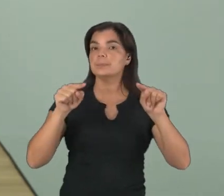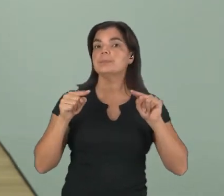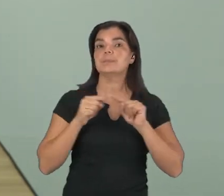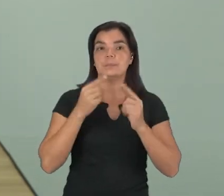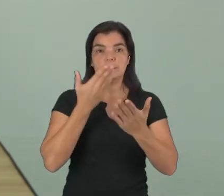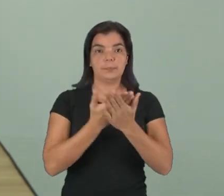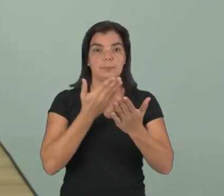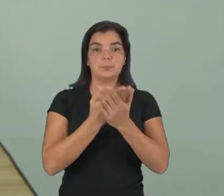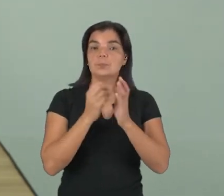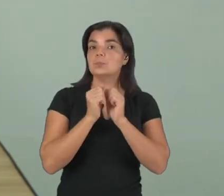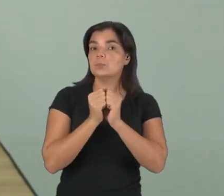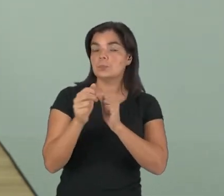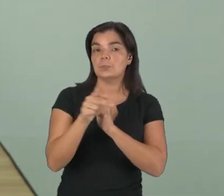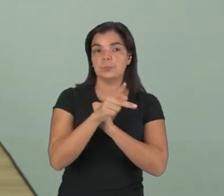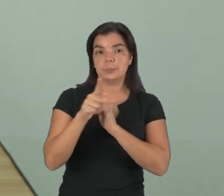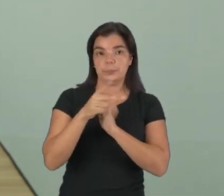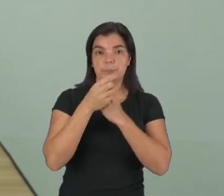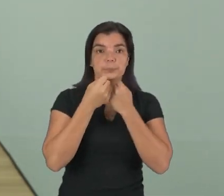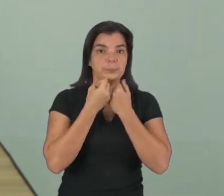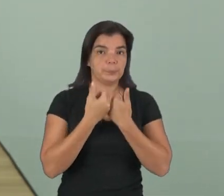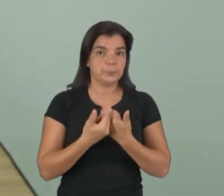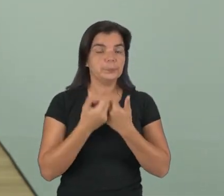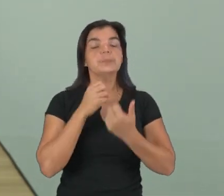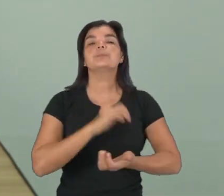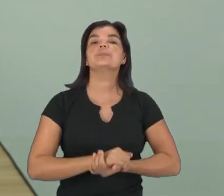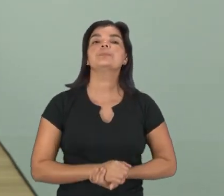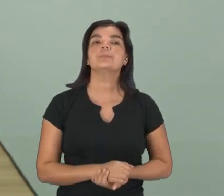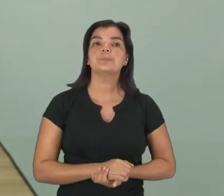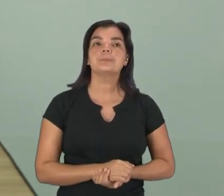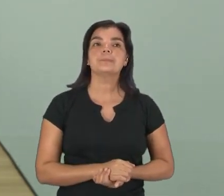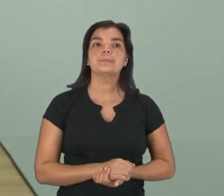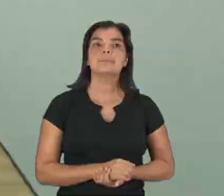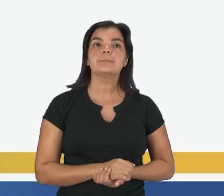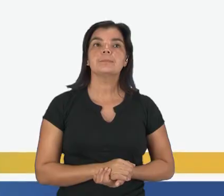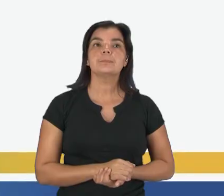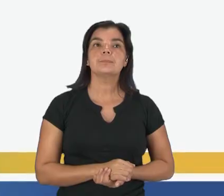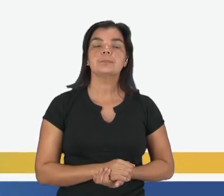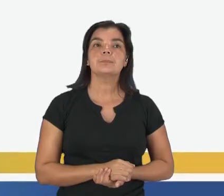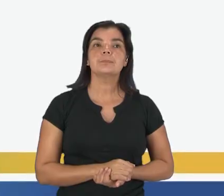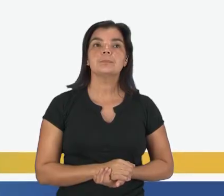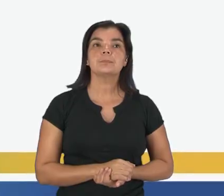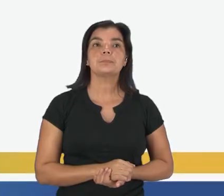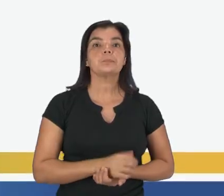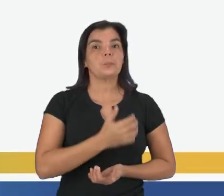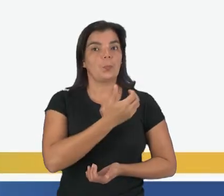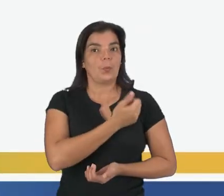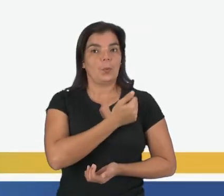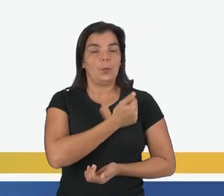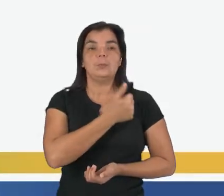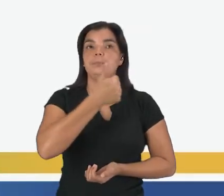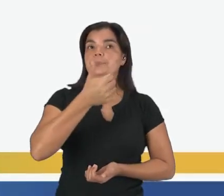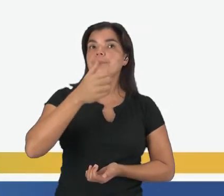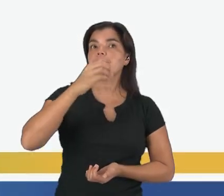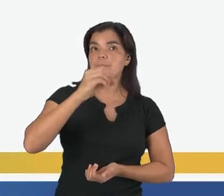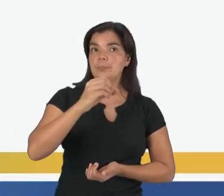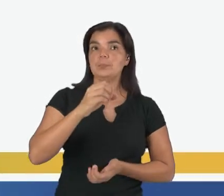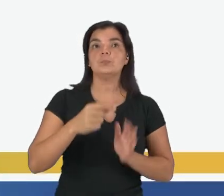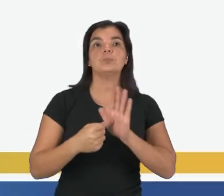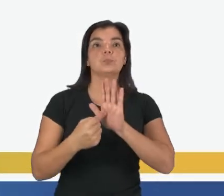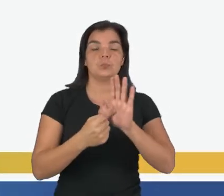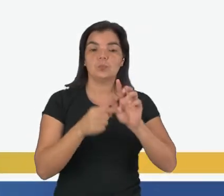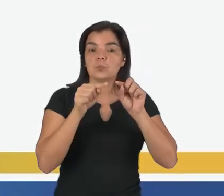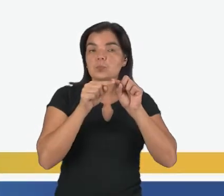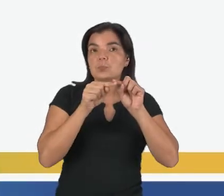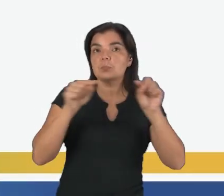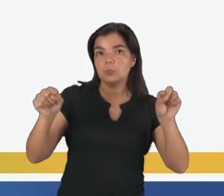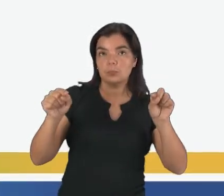com a sua professora, tá bom? Vamos para mais uma alternativa? O número decimal correspondente ao